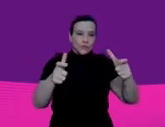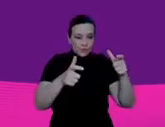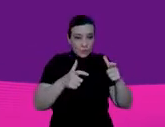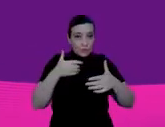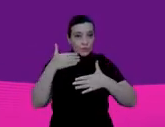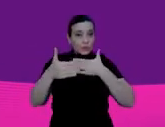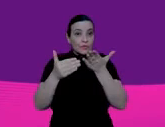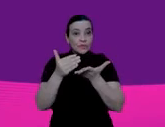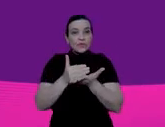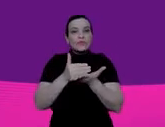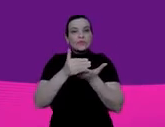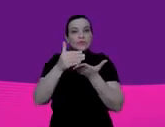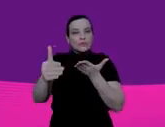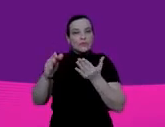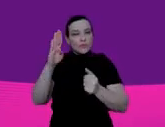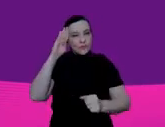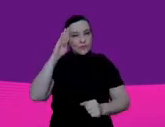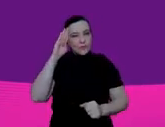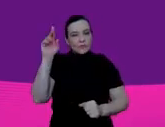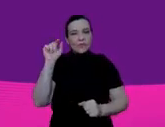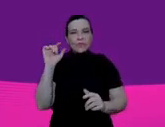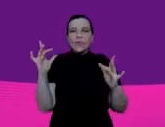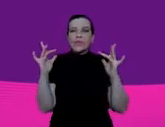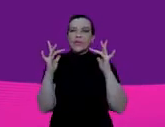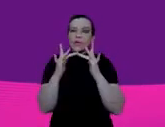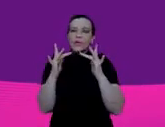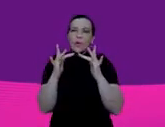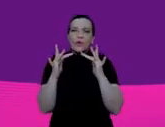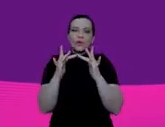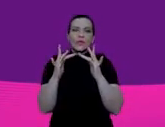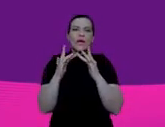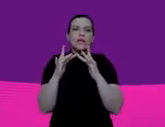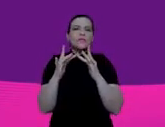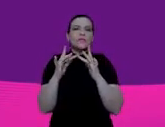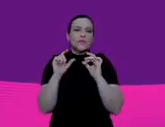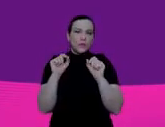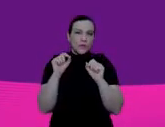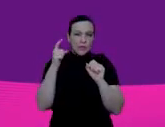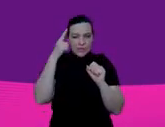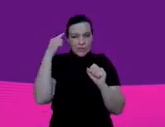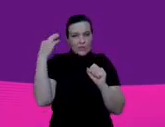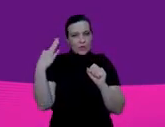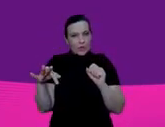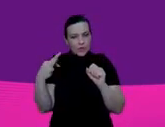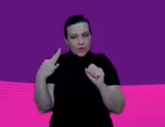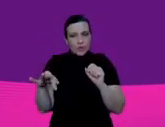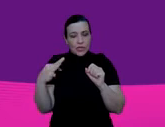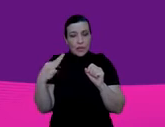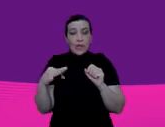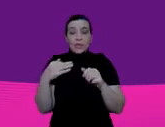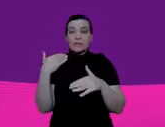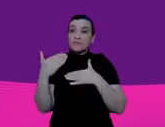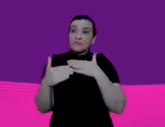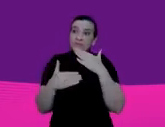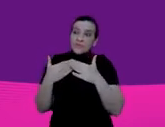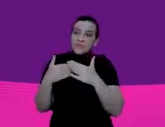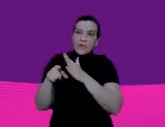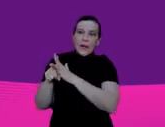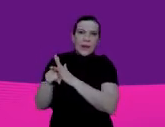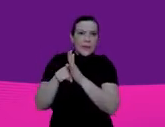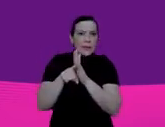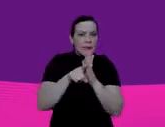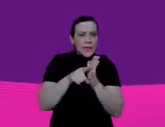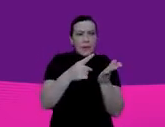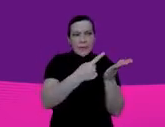que é o ponto de contato mais comum do paciente com cefaleia com o serviço de saúde. E a partir disso que esse esforço conjunto chegou a